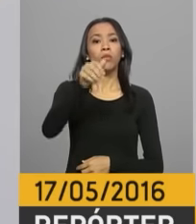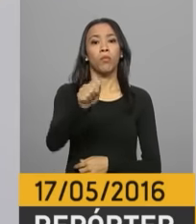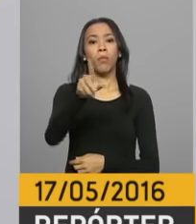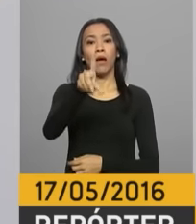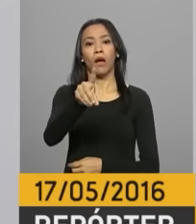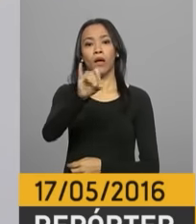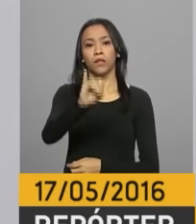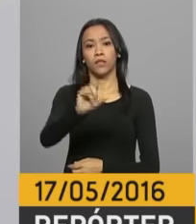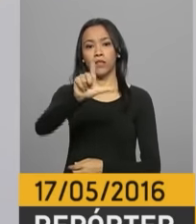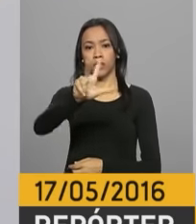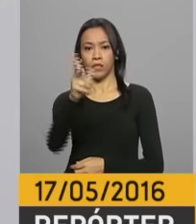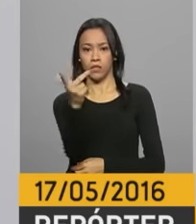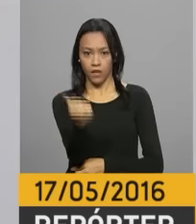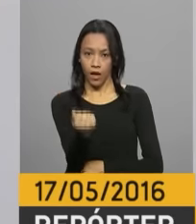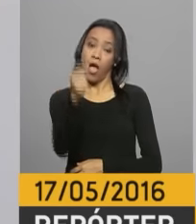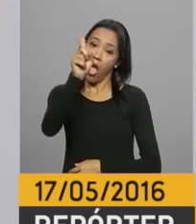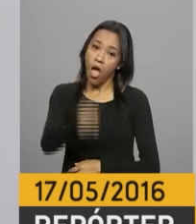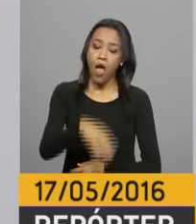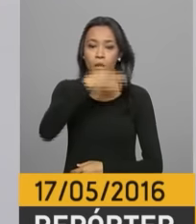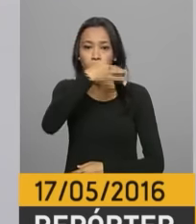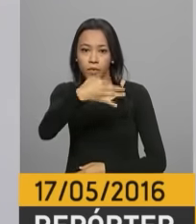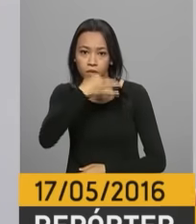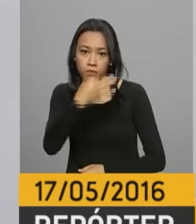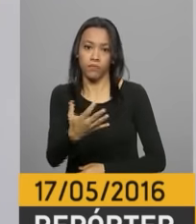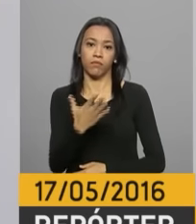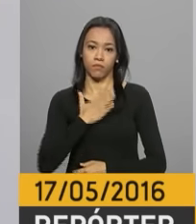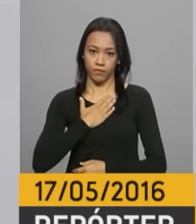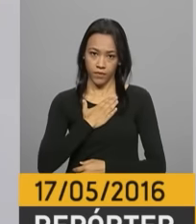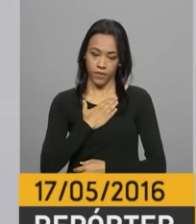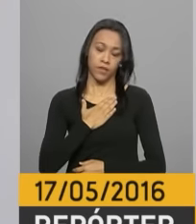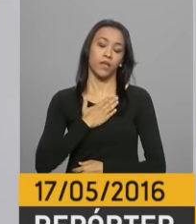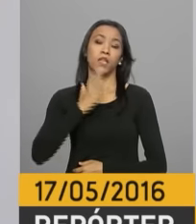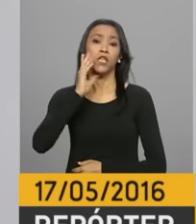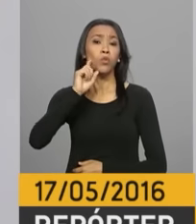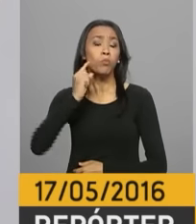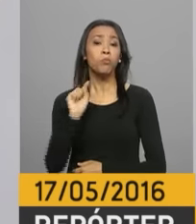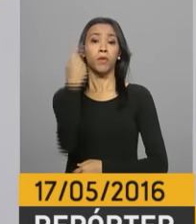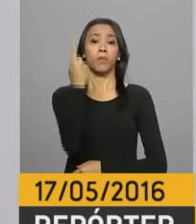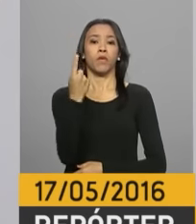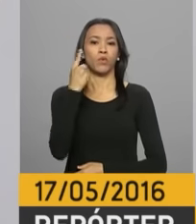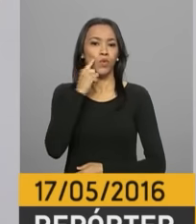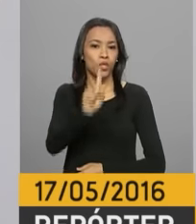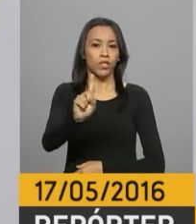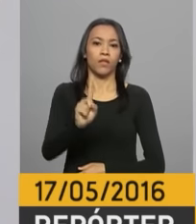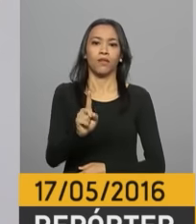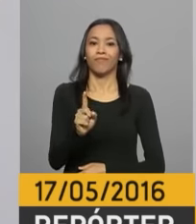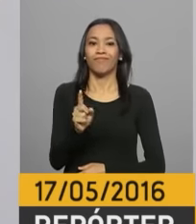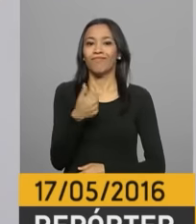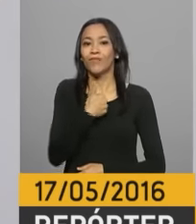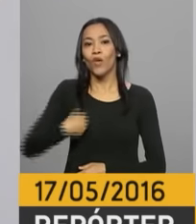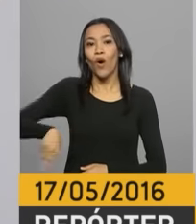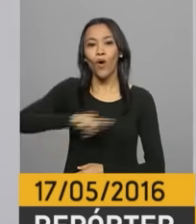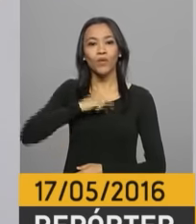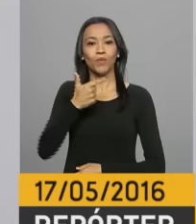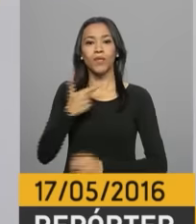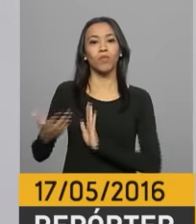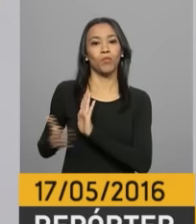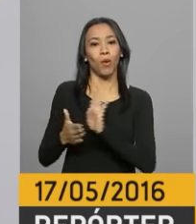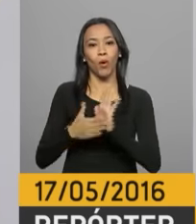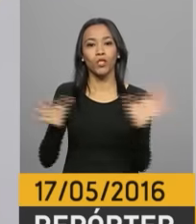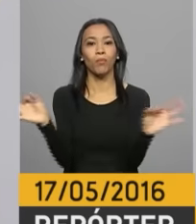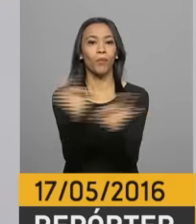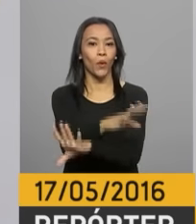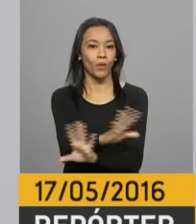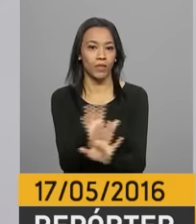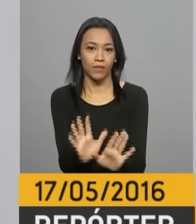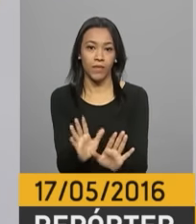realidade, é a minha sugestão. Como eu mencionei no primeiro dia, não temos uma proposta pronta e não vamos